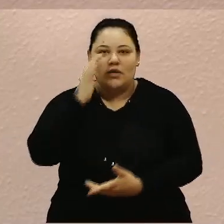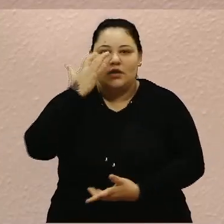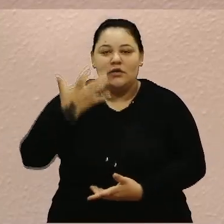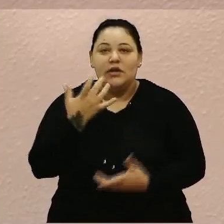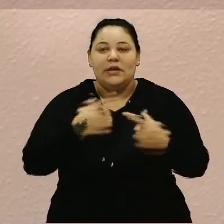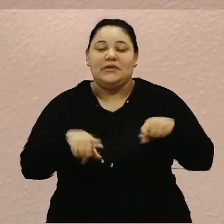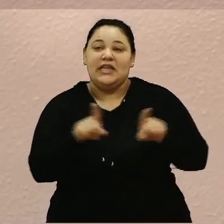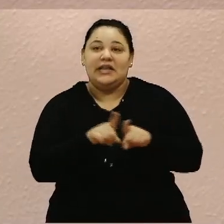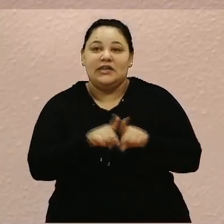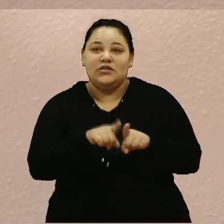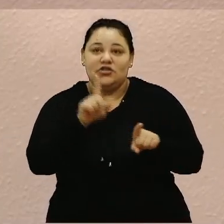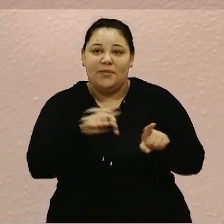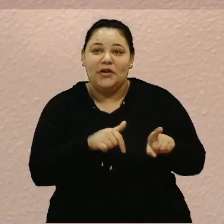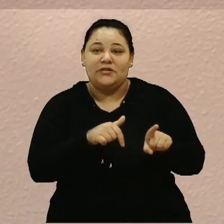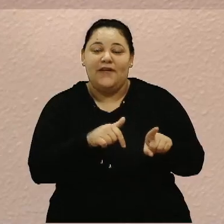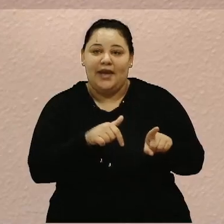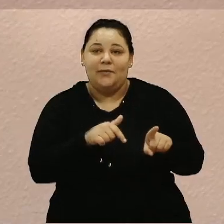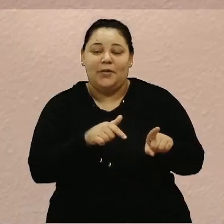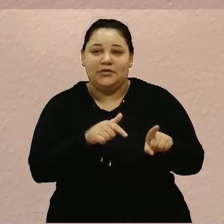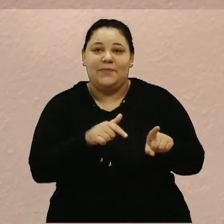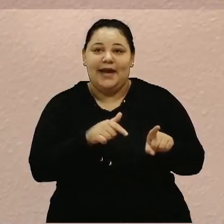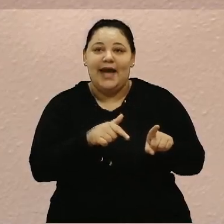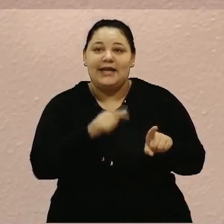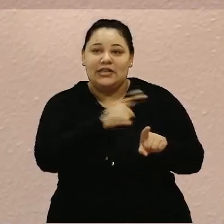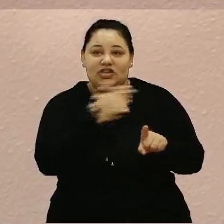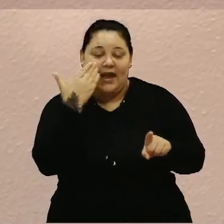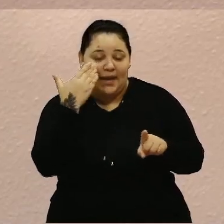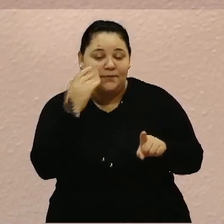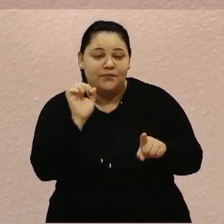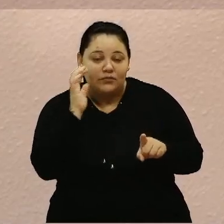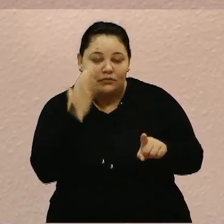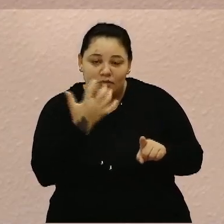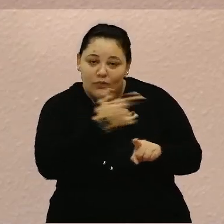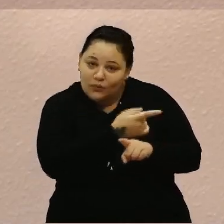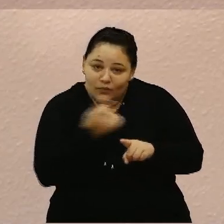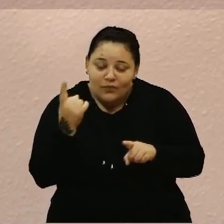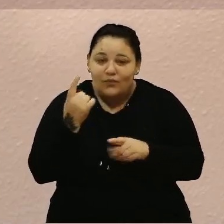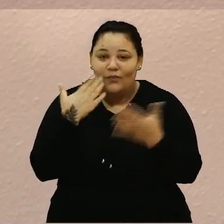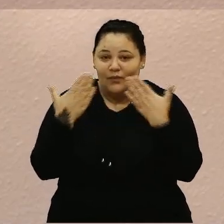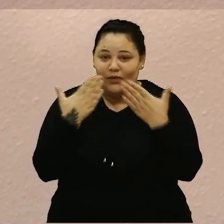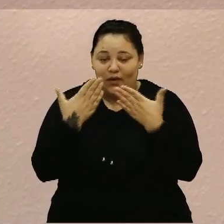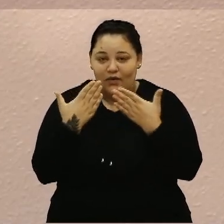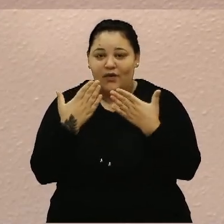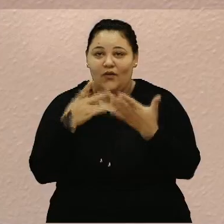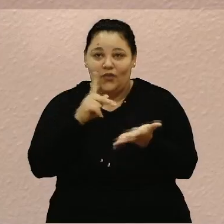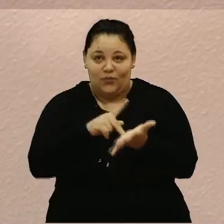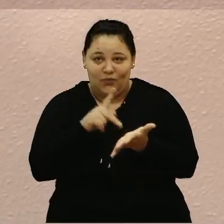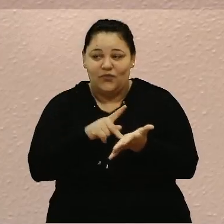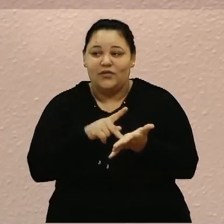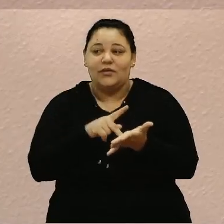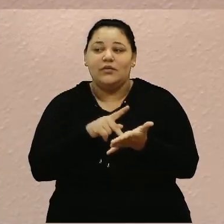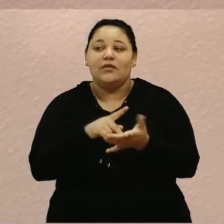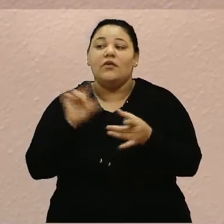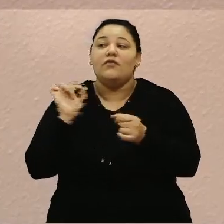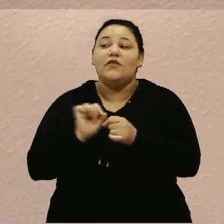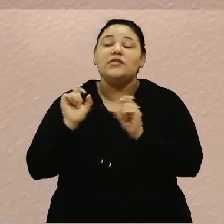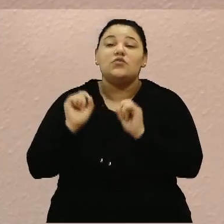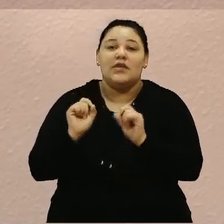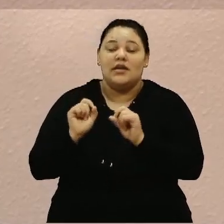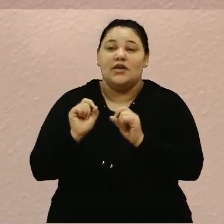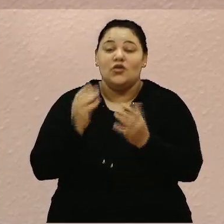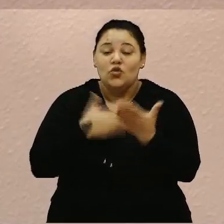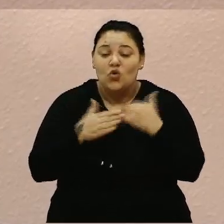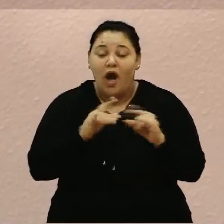toda uma mobilização, inclusive da direção do Juventude, para verificarem os fatos, o que fez com que